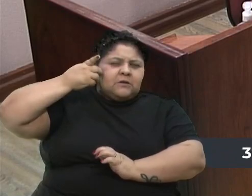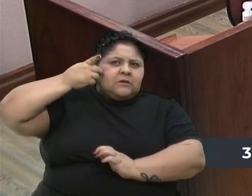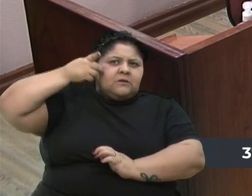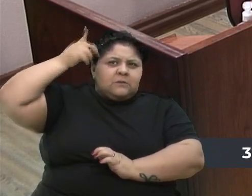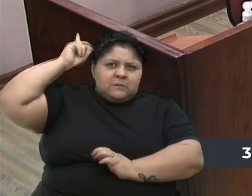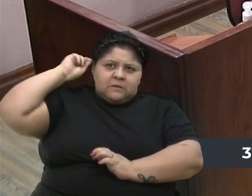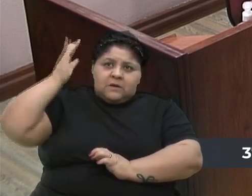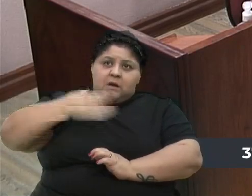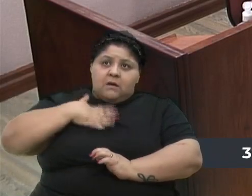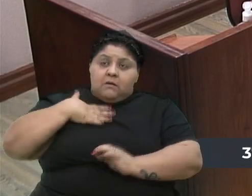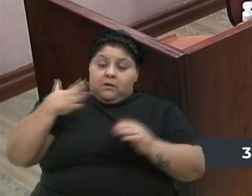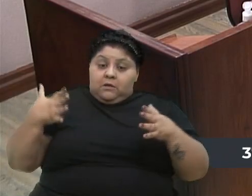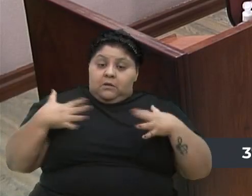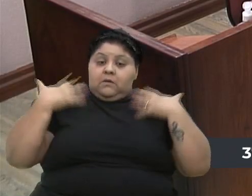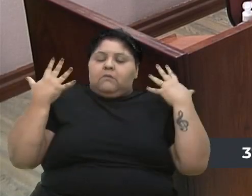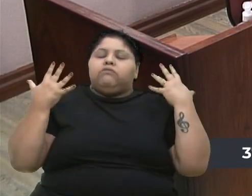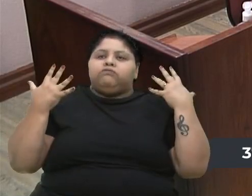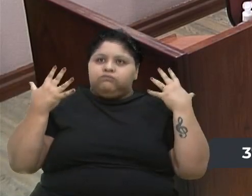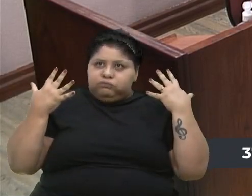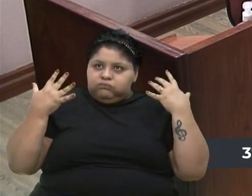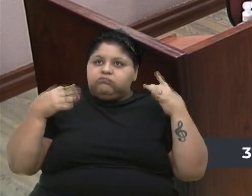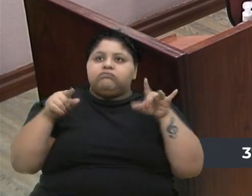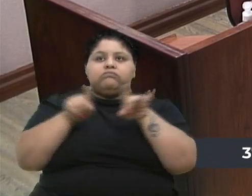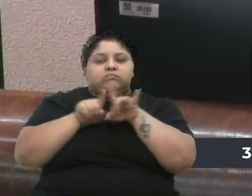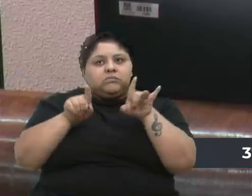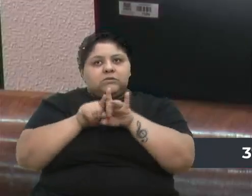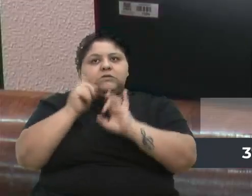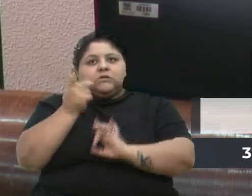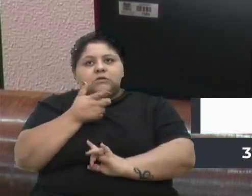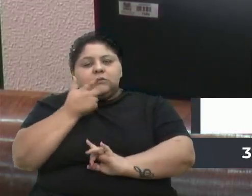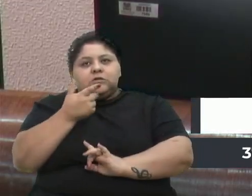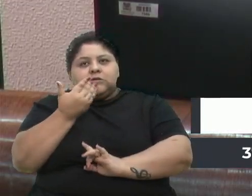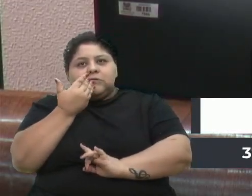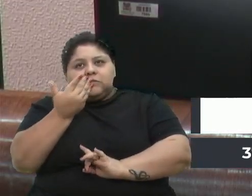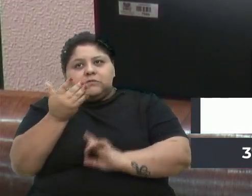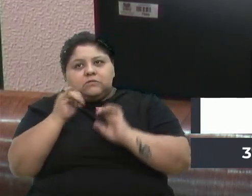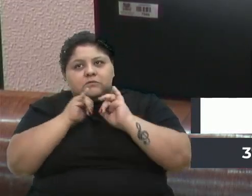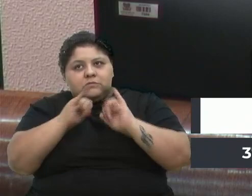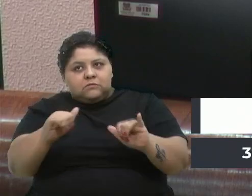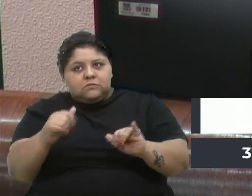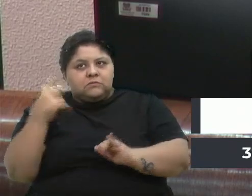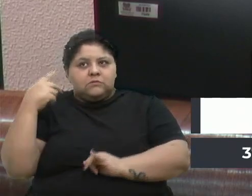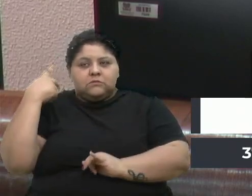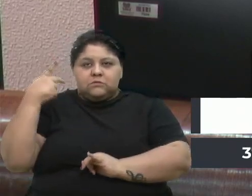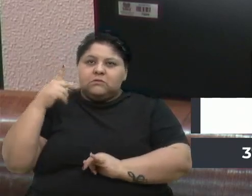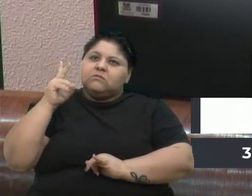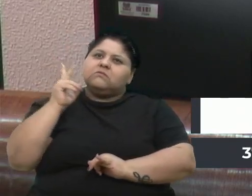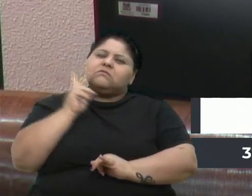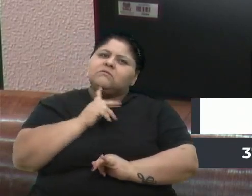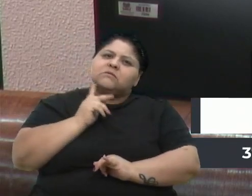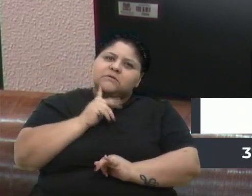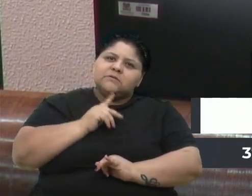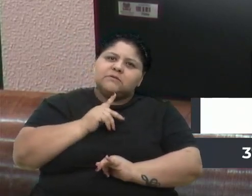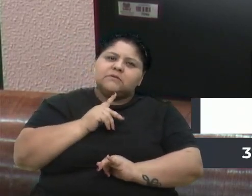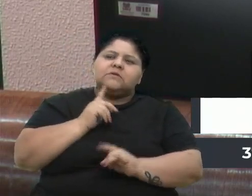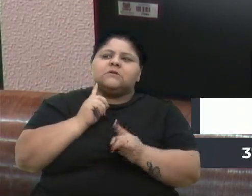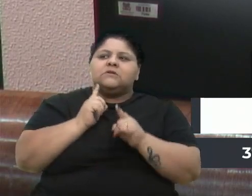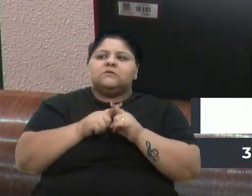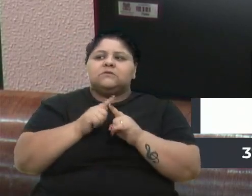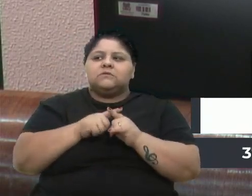e avalizo o pedido de informação do vereador Renato,